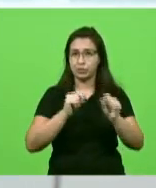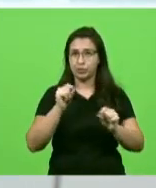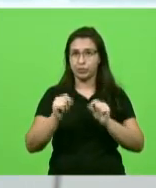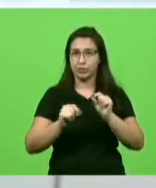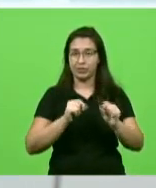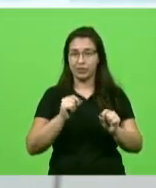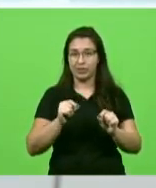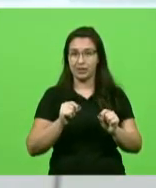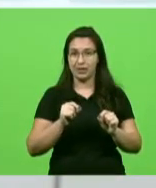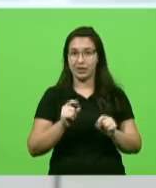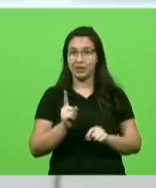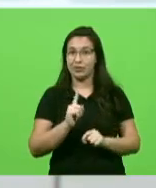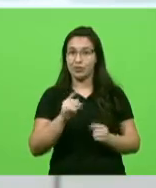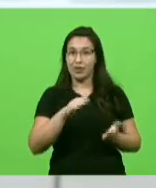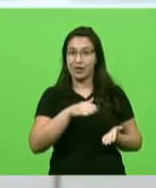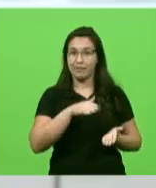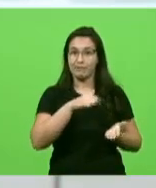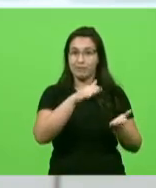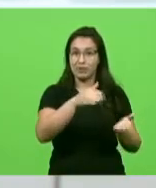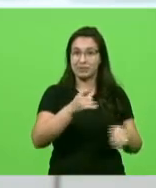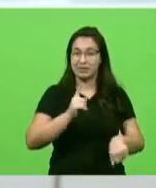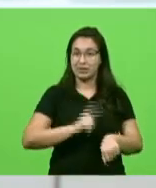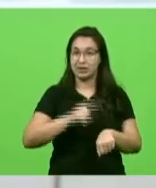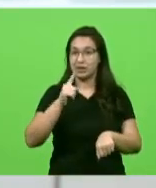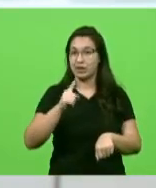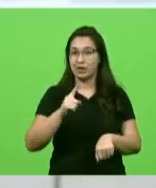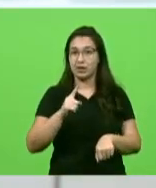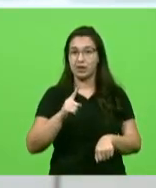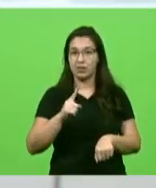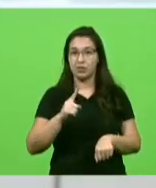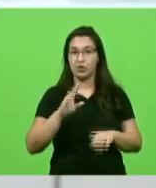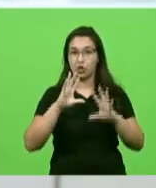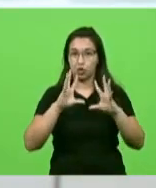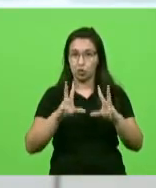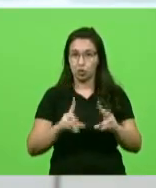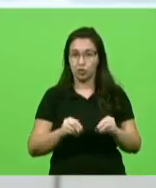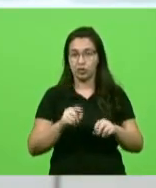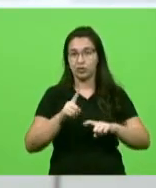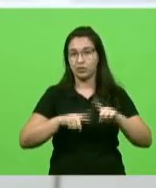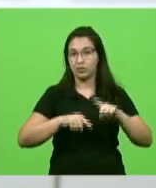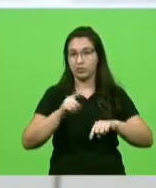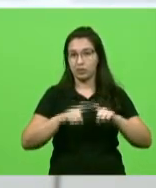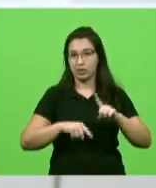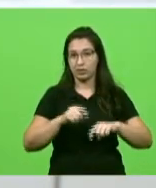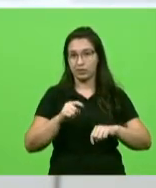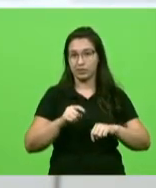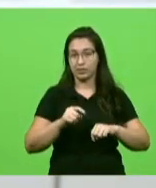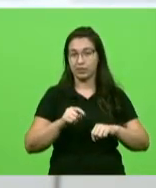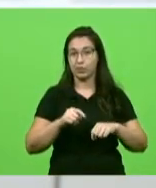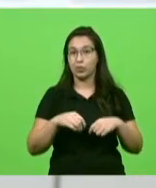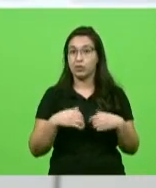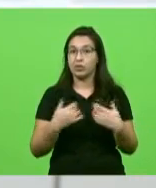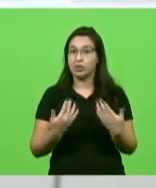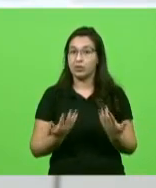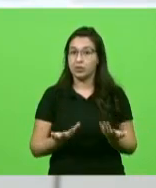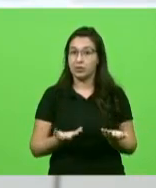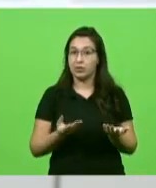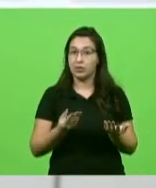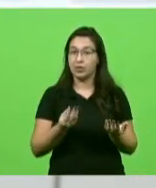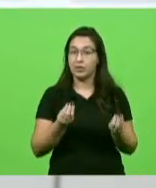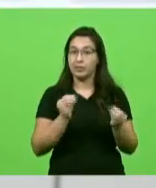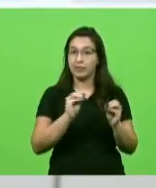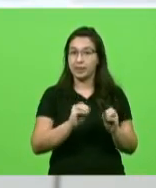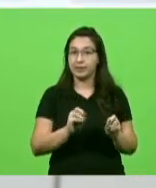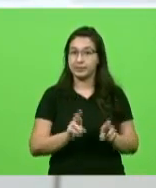caso de fornecimento imediato e integral dos equipamentos e portanto a aplicação da Norma de